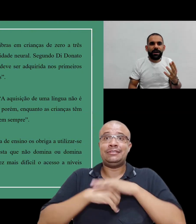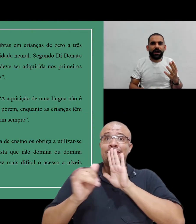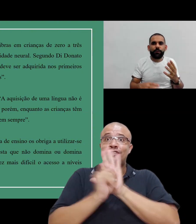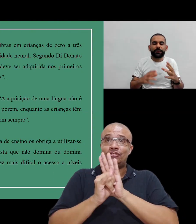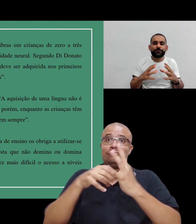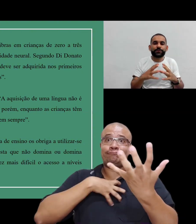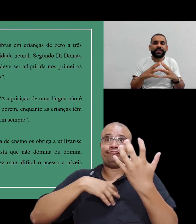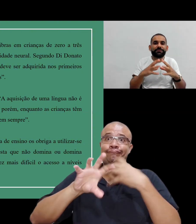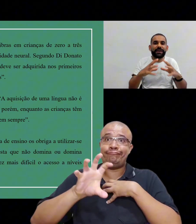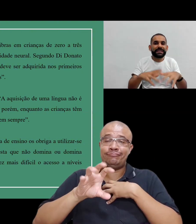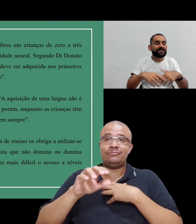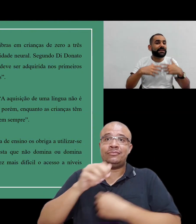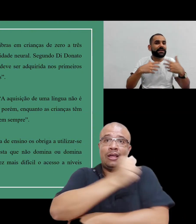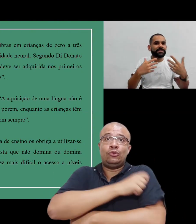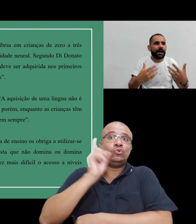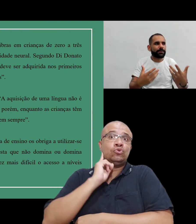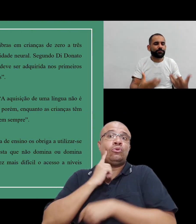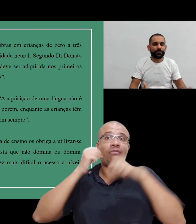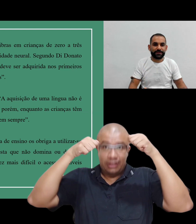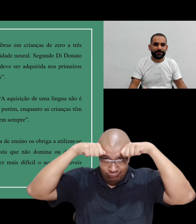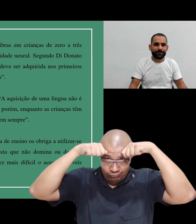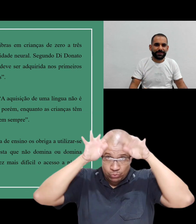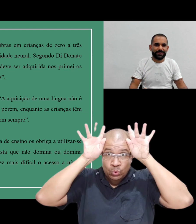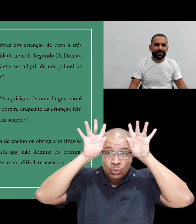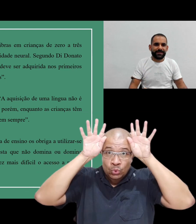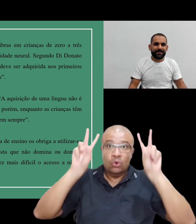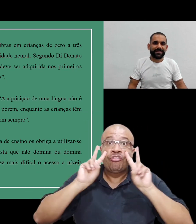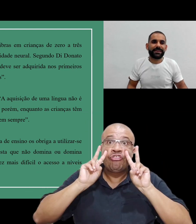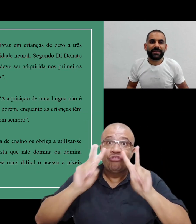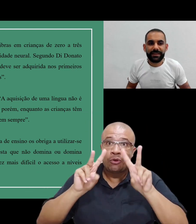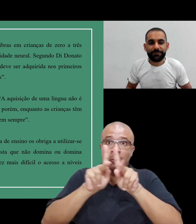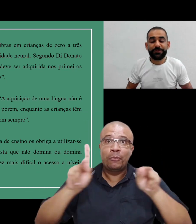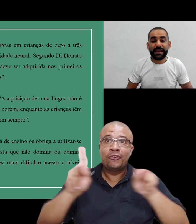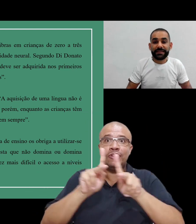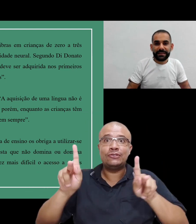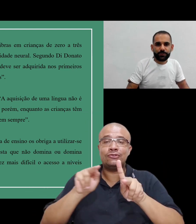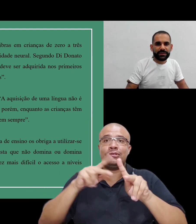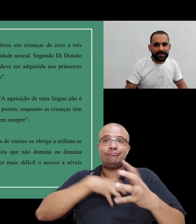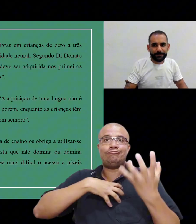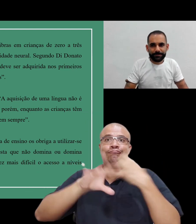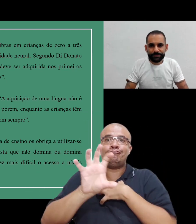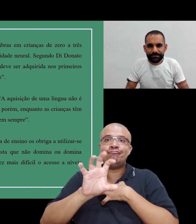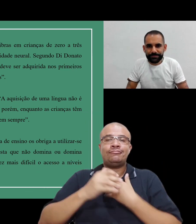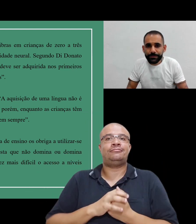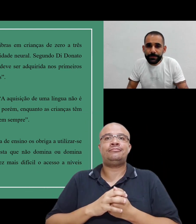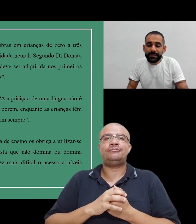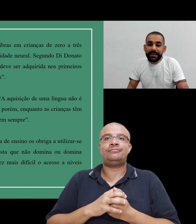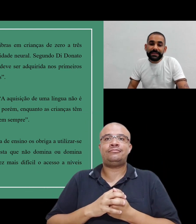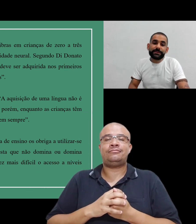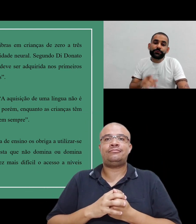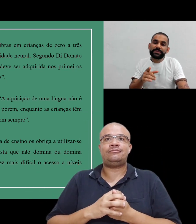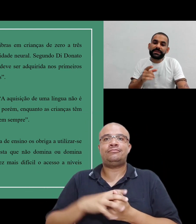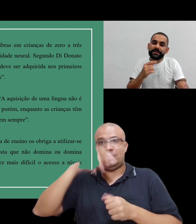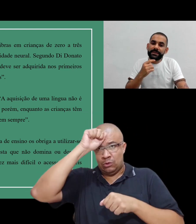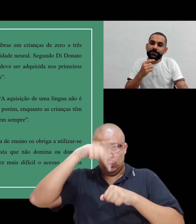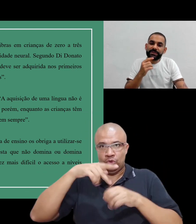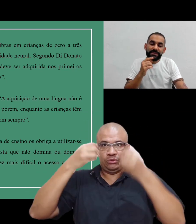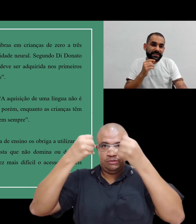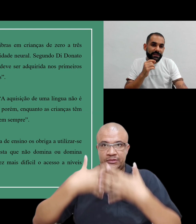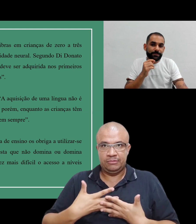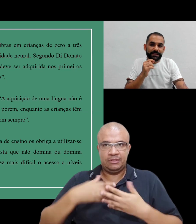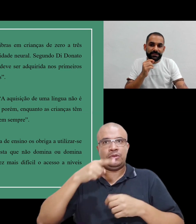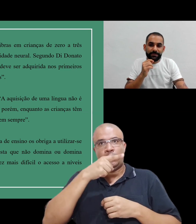né? O aluno surdo ele vai se encantar pelo professor que fala na língua dele. Segundo